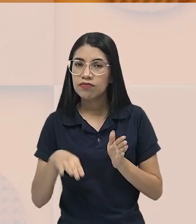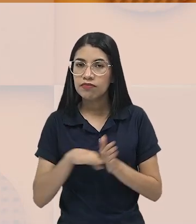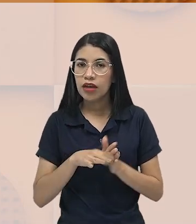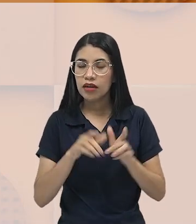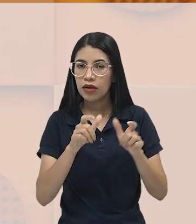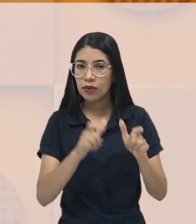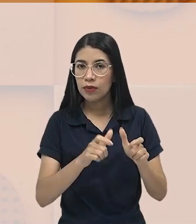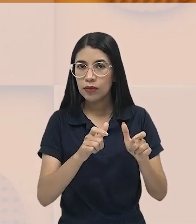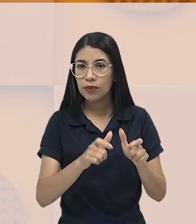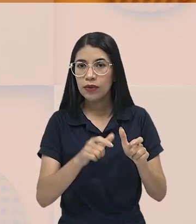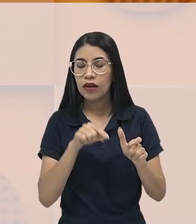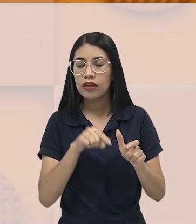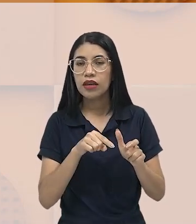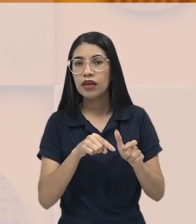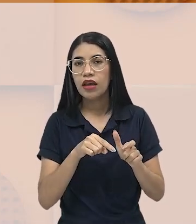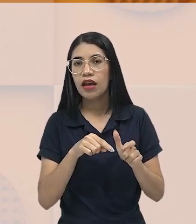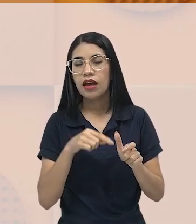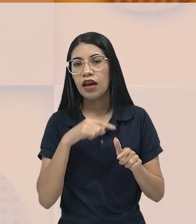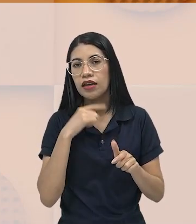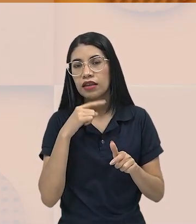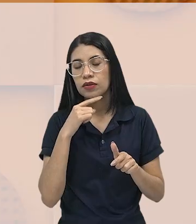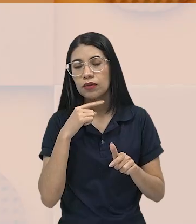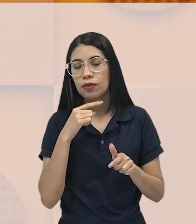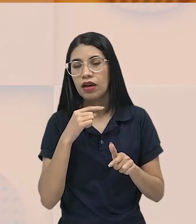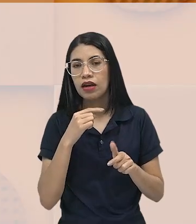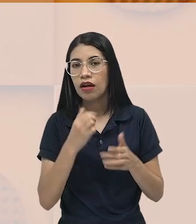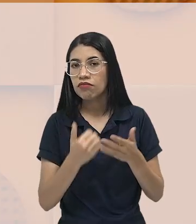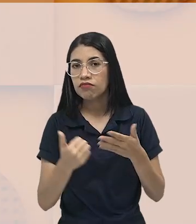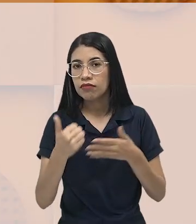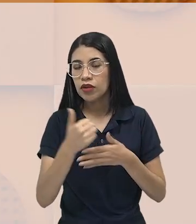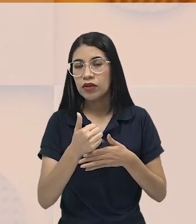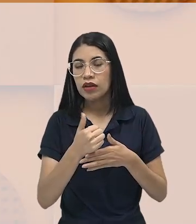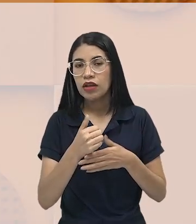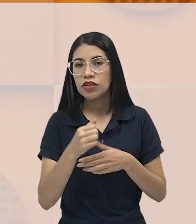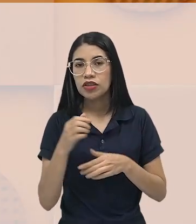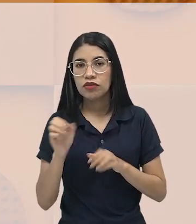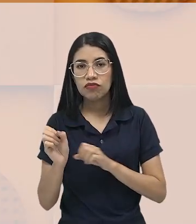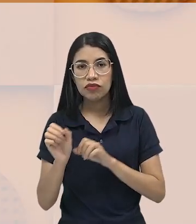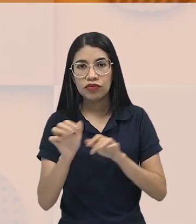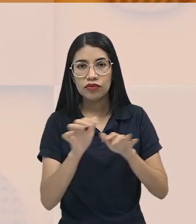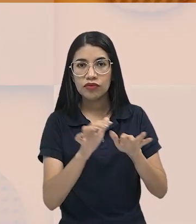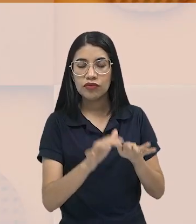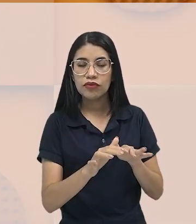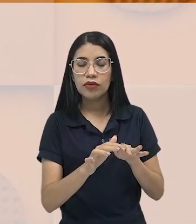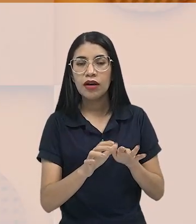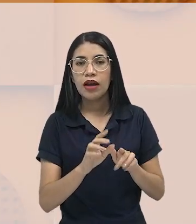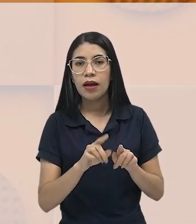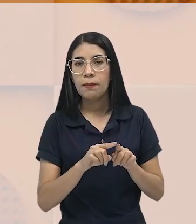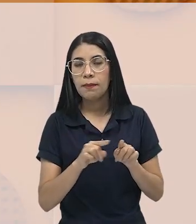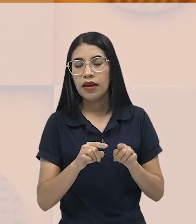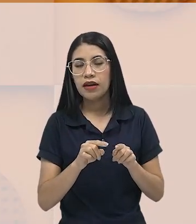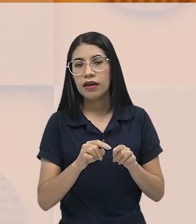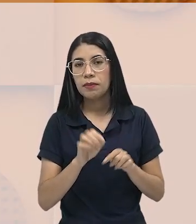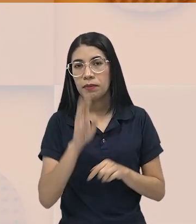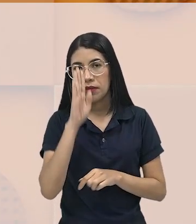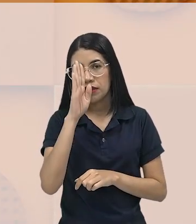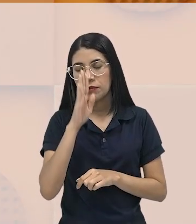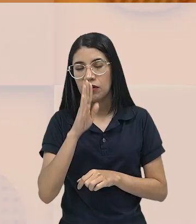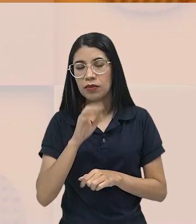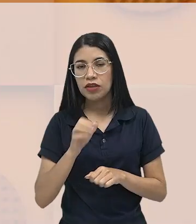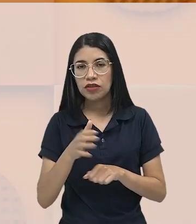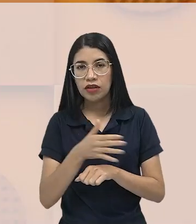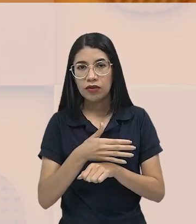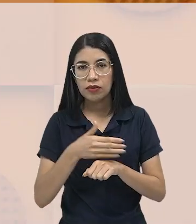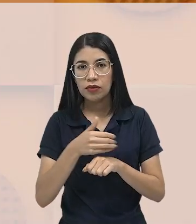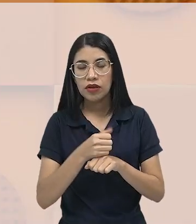que ainda não tinha sido prioridade da Espanha em ocupar, né? A Espanha ela vai ocupar ali mais a parte da América